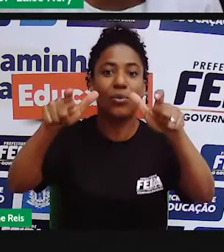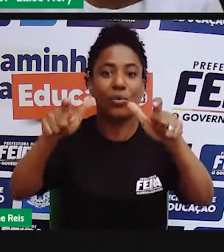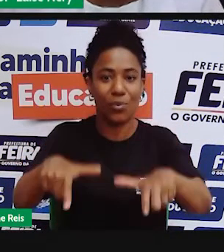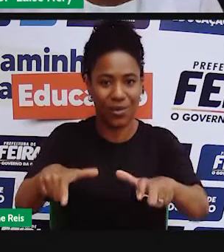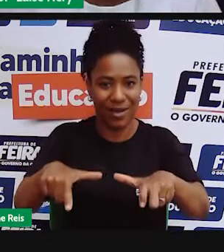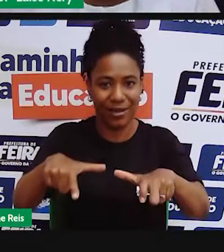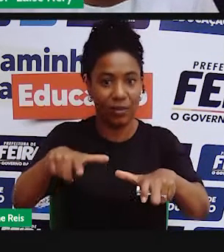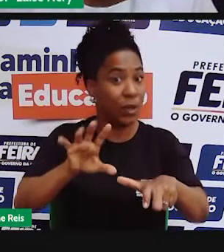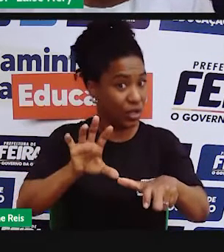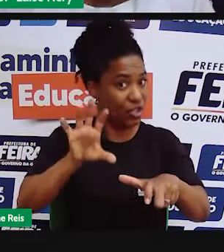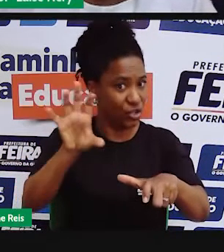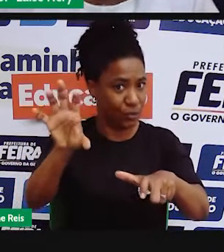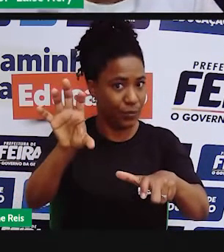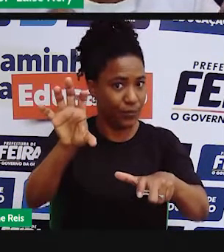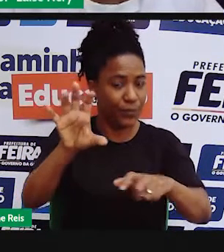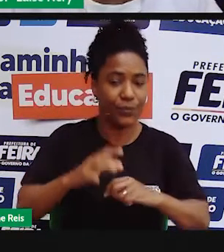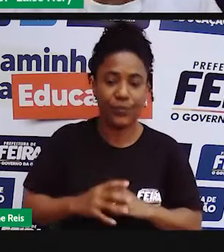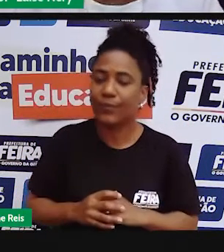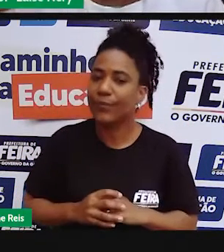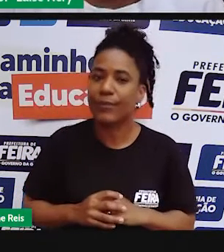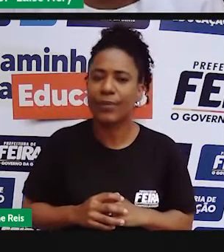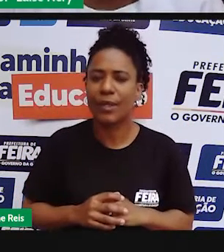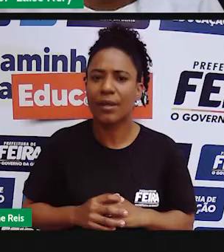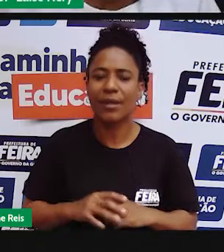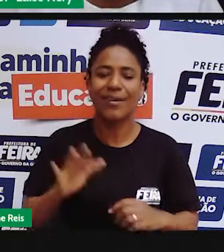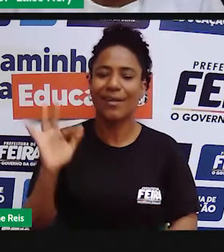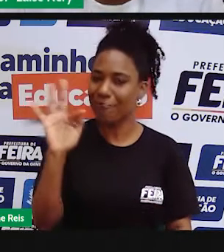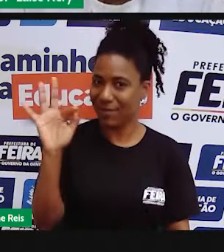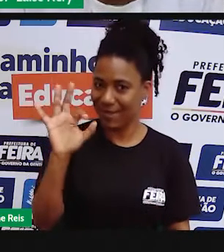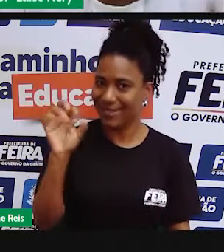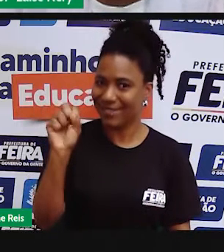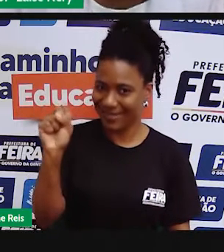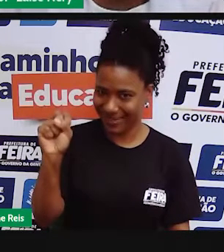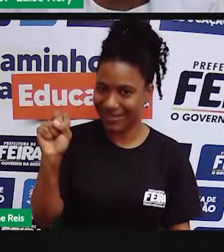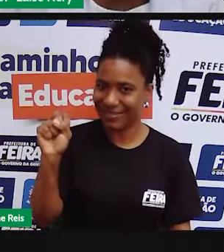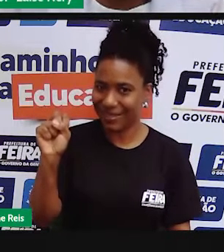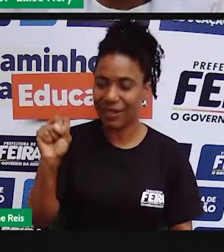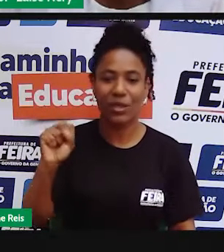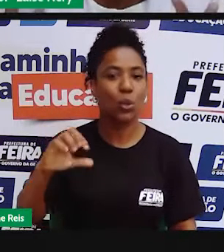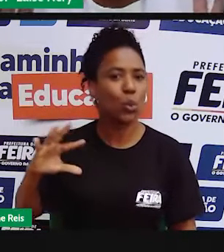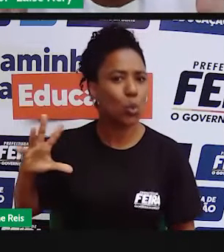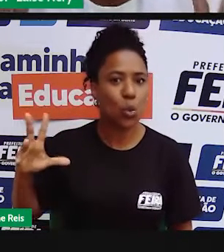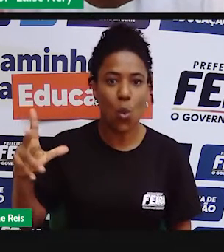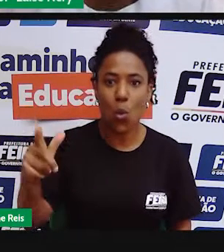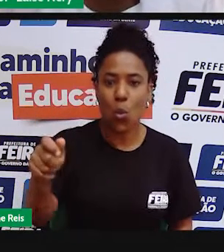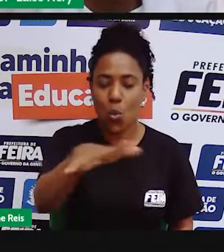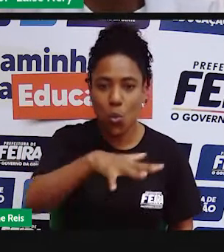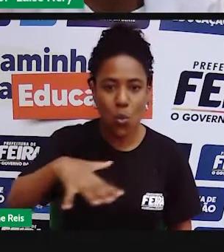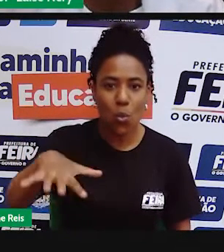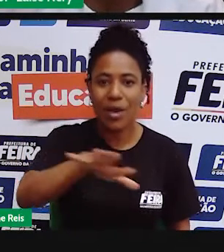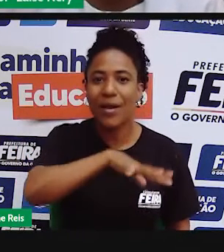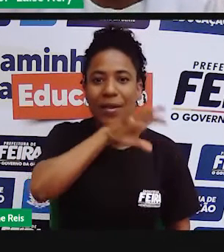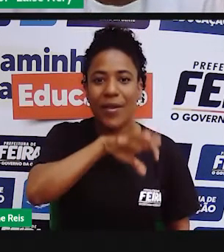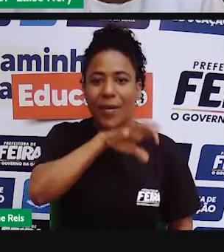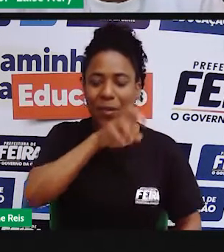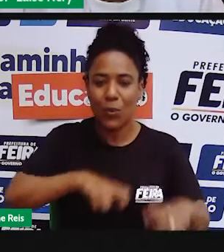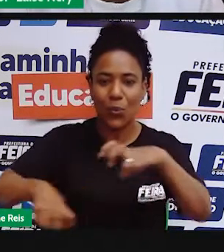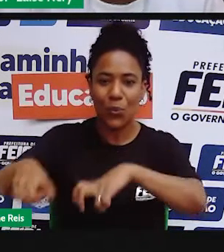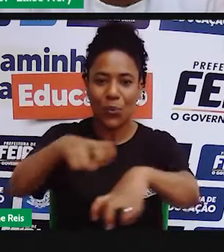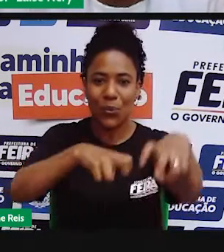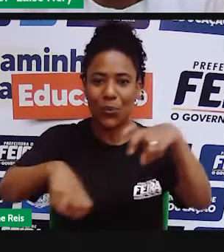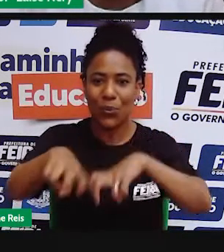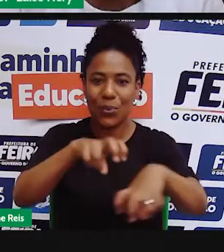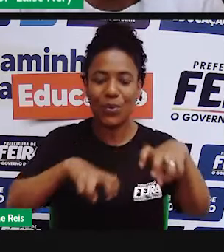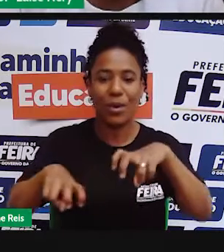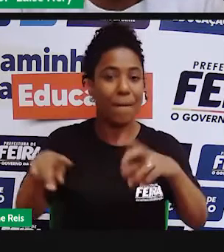determinada região. Então, se eu pegar uma região, por exemplo, Feira de Santana, e pegar todos os animais que tem ali, eu tenho